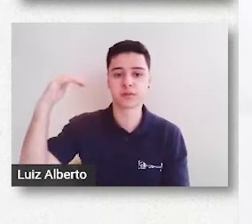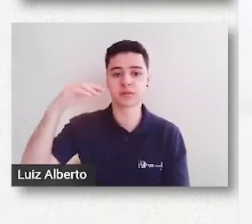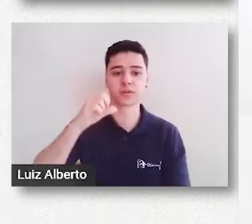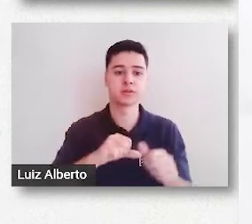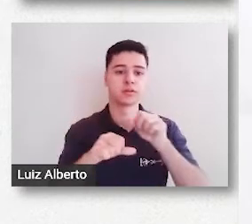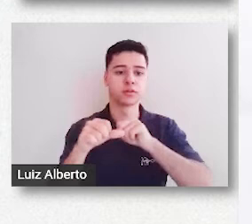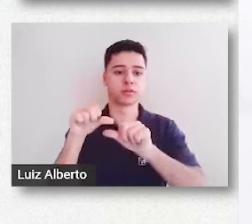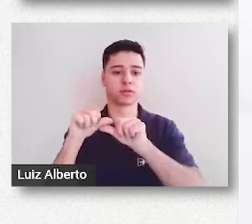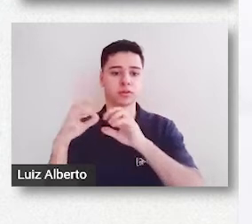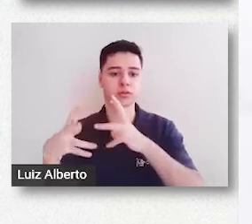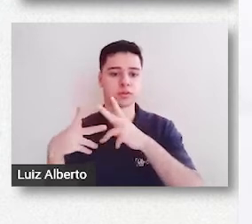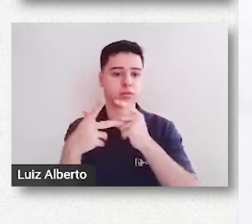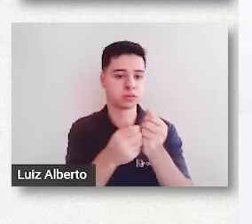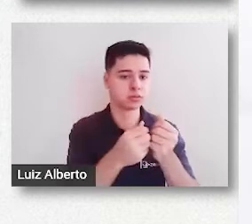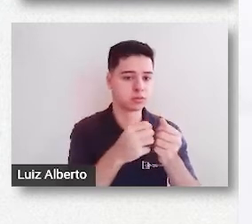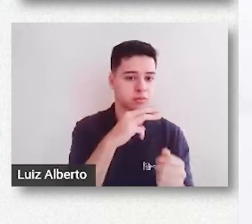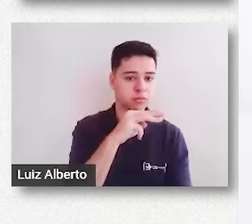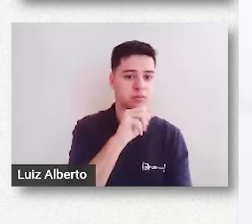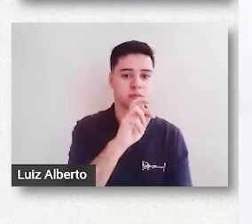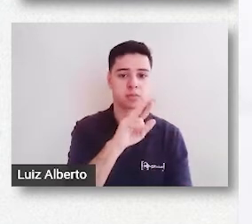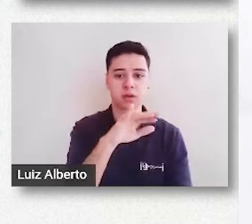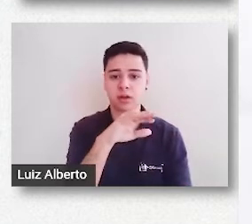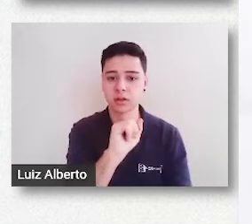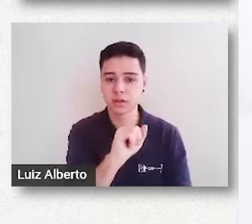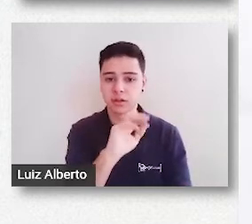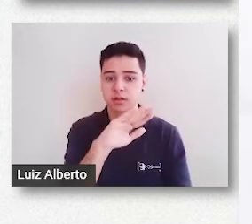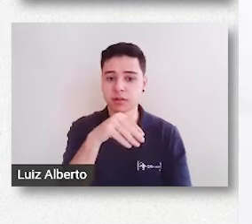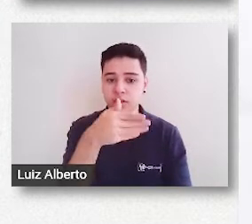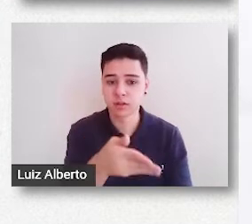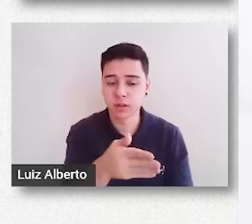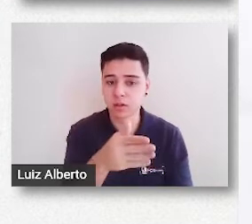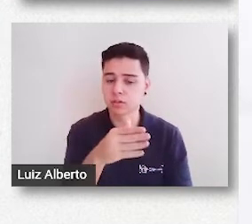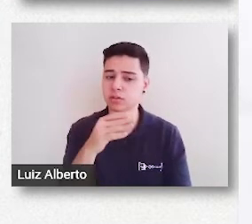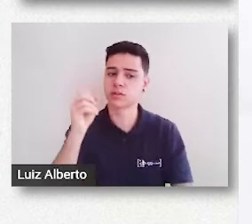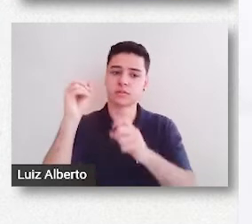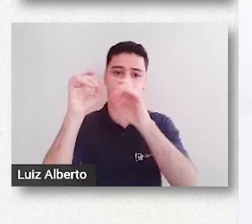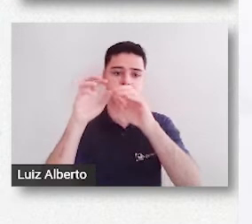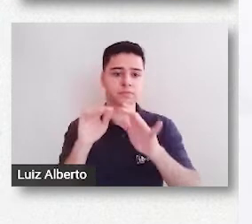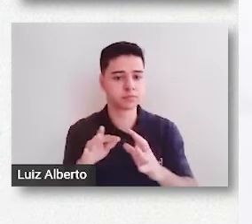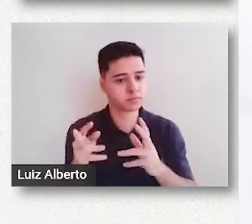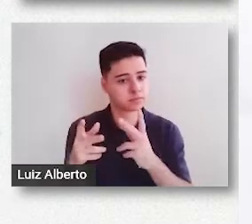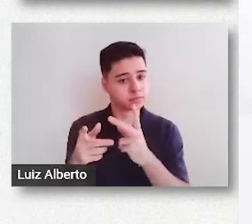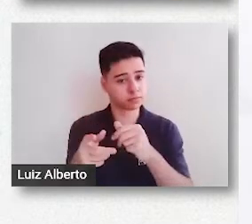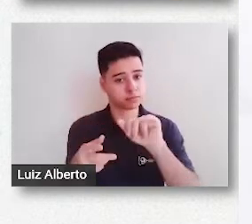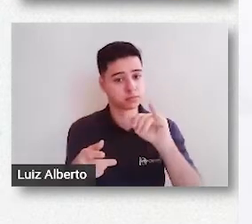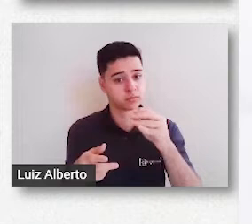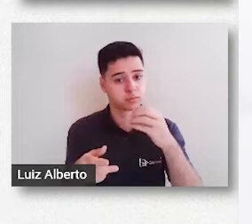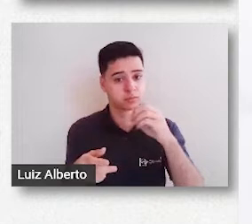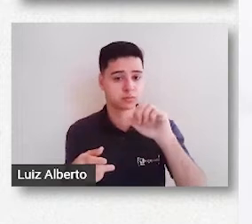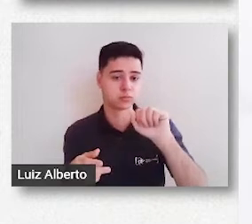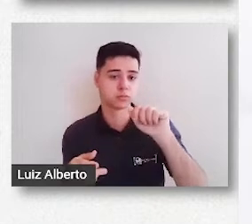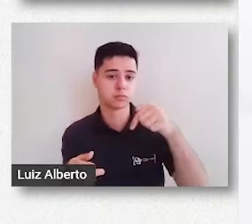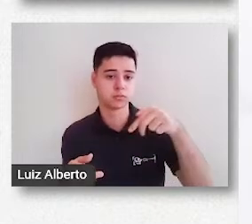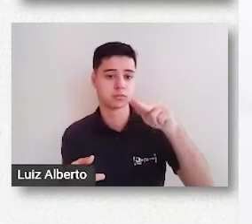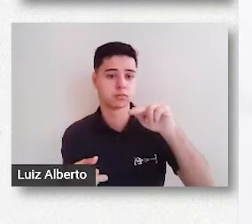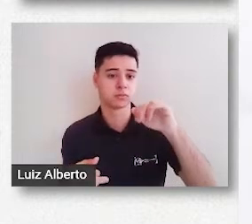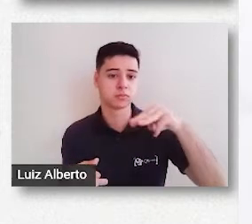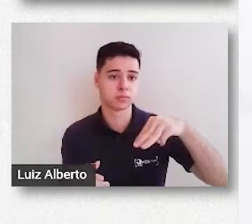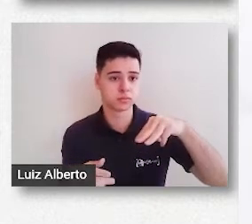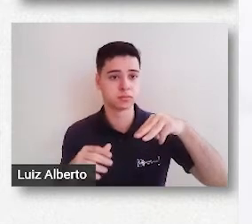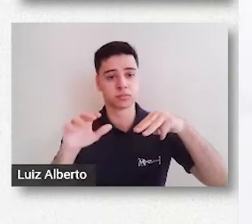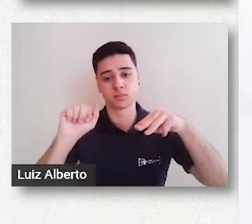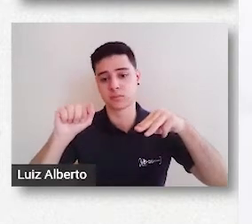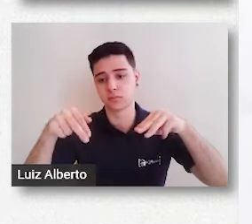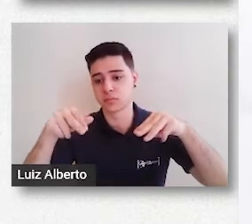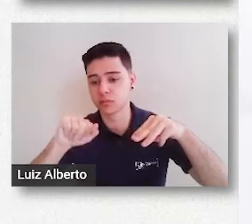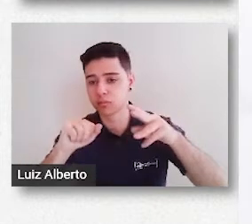para o latim, Maria. Tá? Então, essa seria assim, essa grande graça que Joaquim e Ana alcançaram, que já depois de idosos.